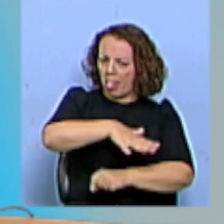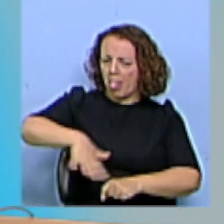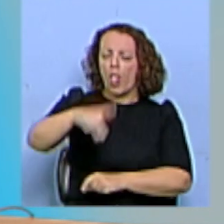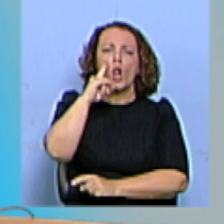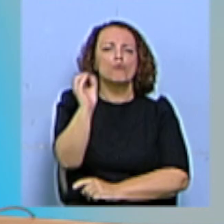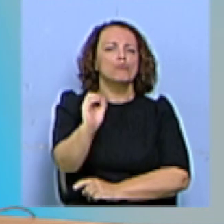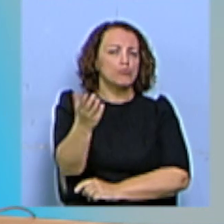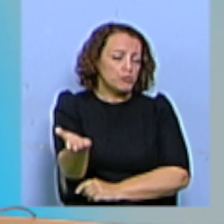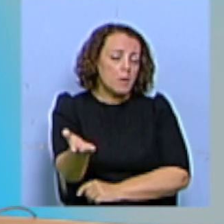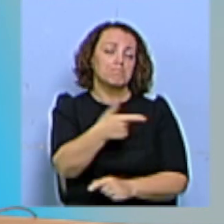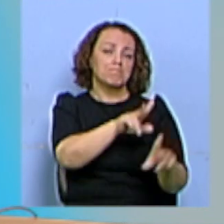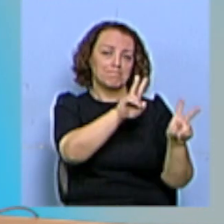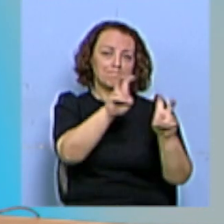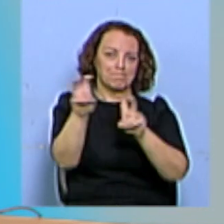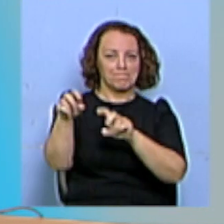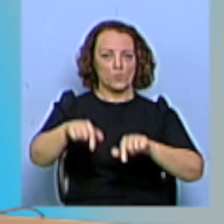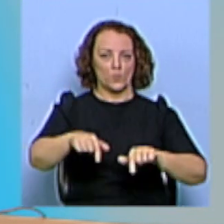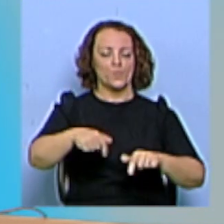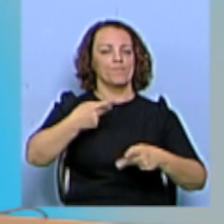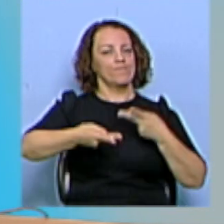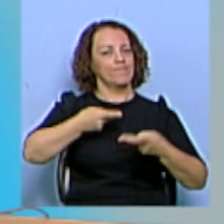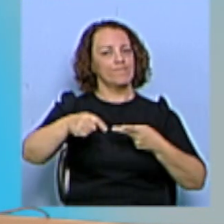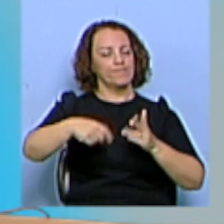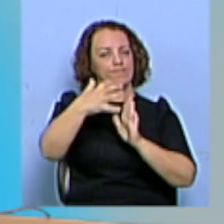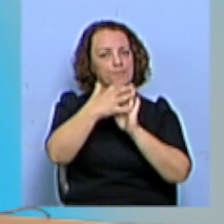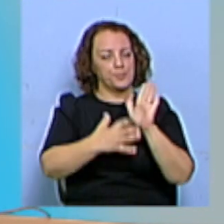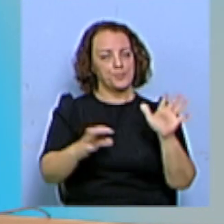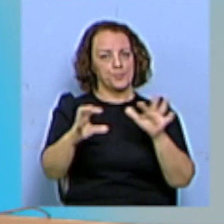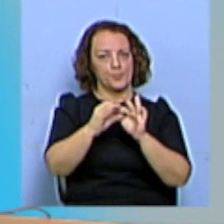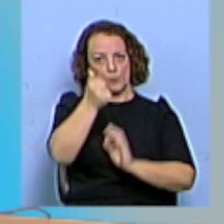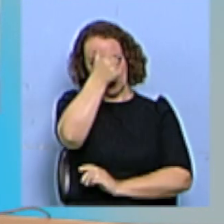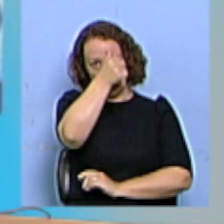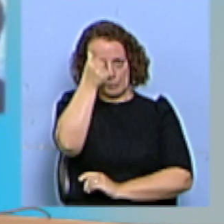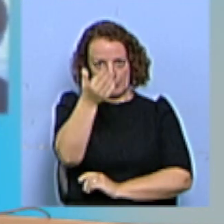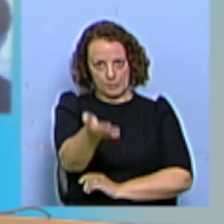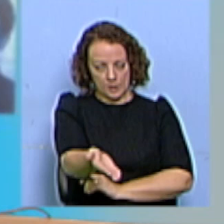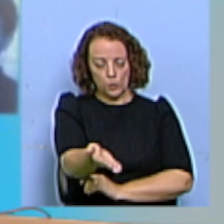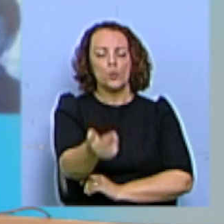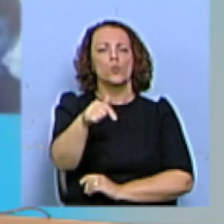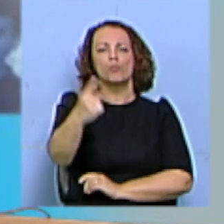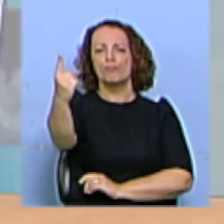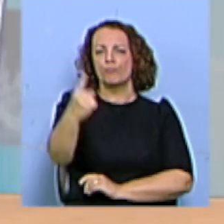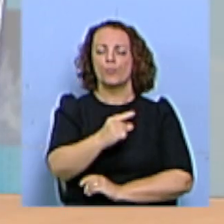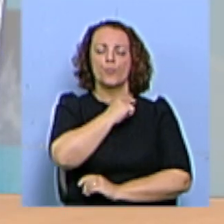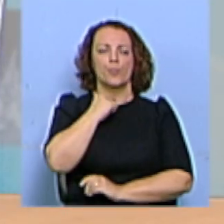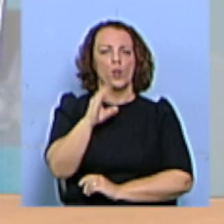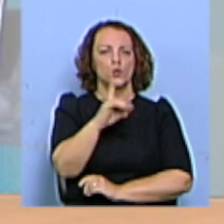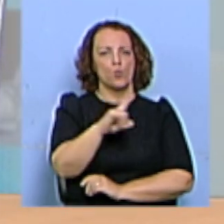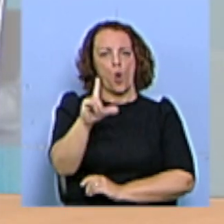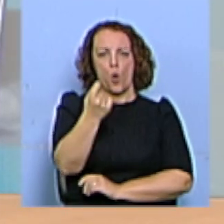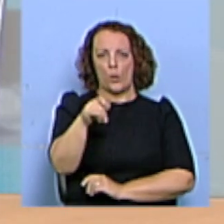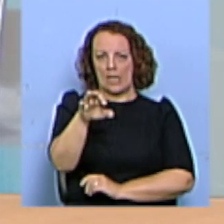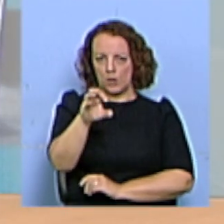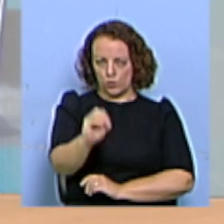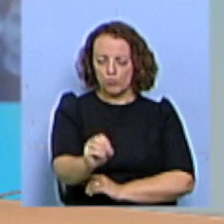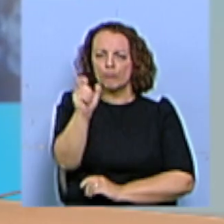vistos. Temas que vão marcar a análise da liturgia deste domingo, que hoje fazemos com o Padre João Lourenço, professor da Sagrada